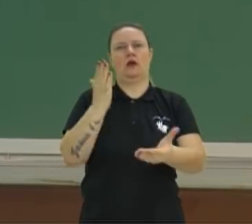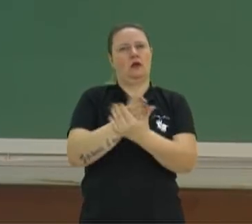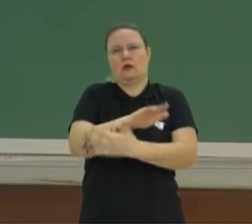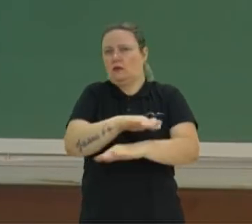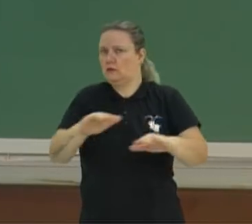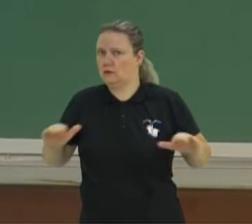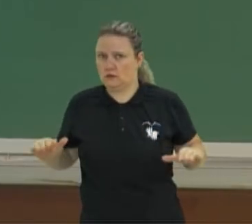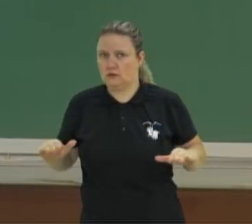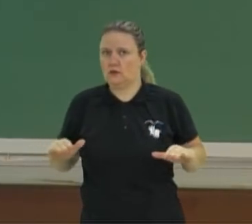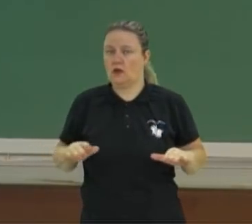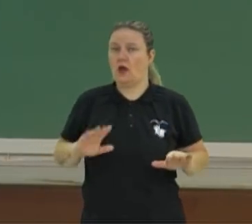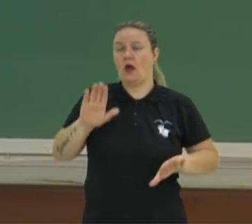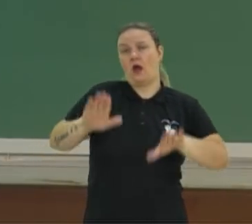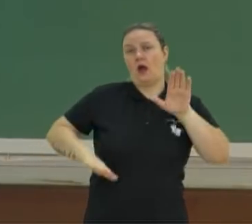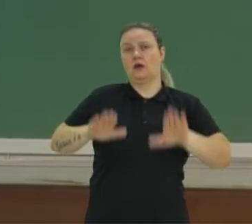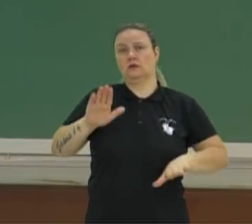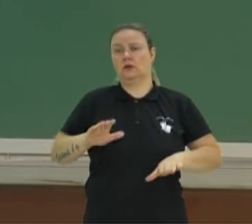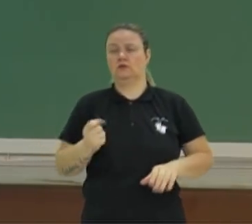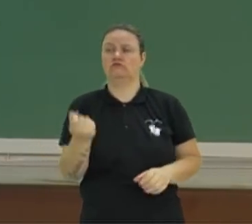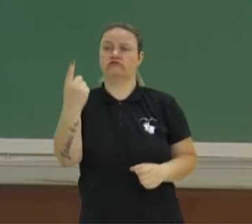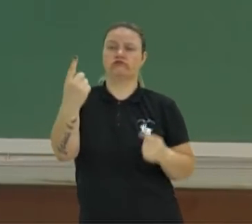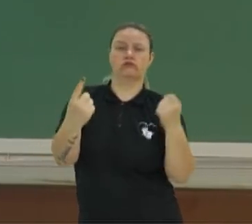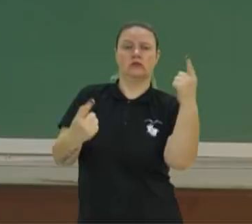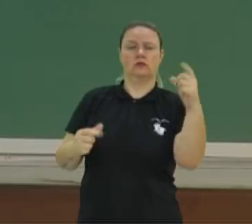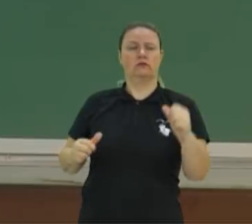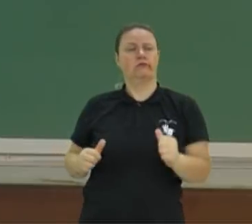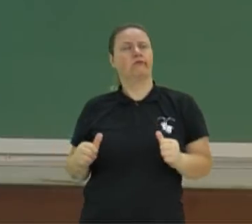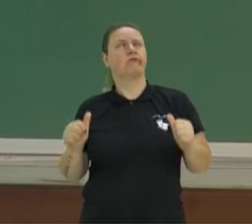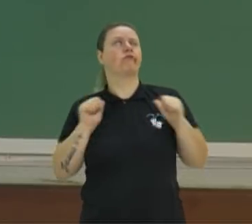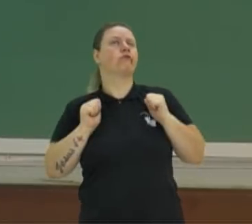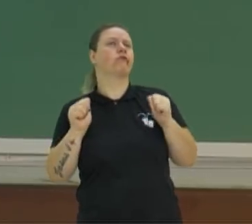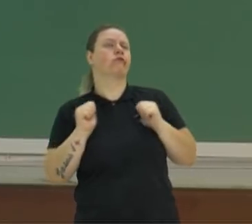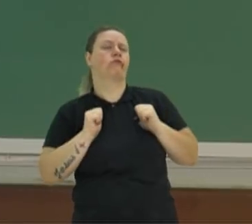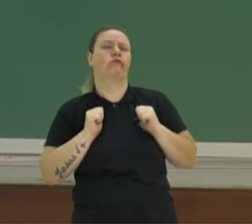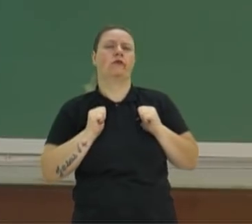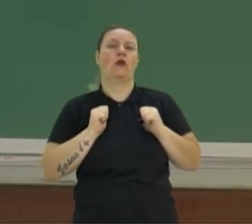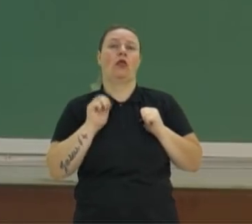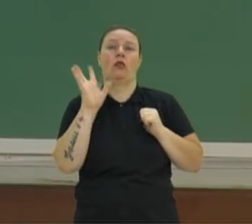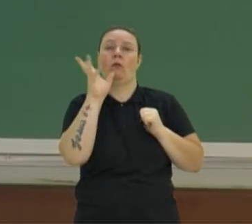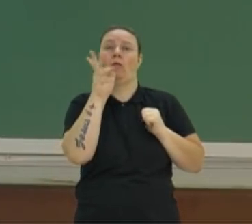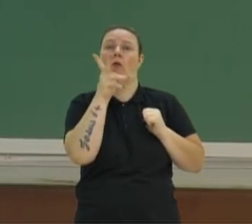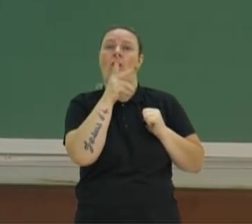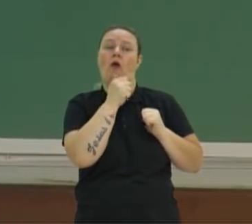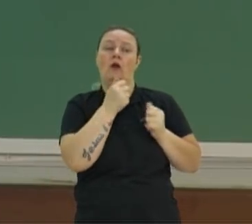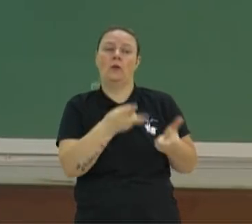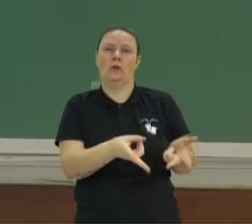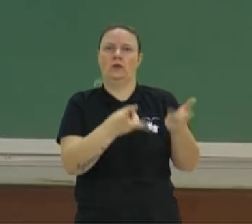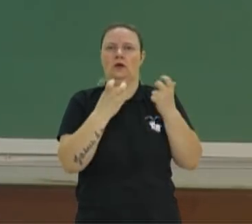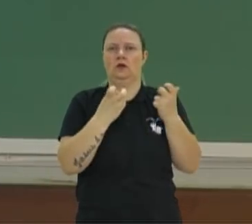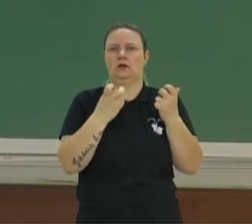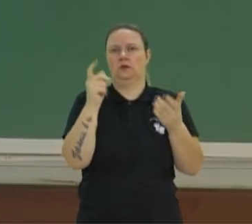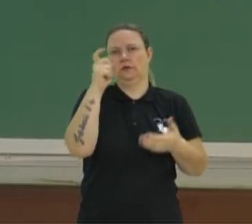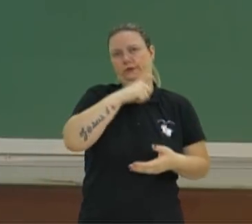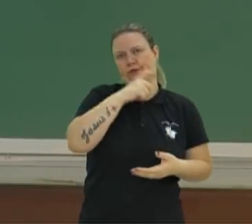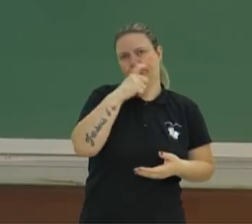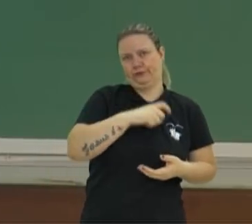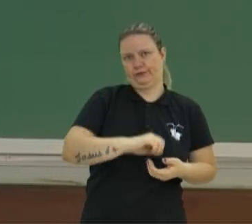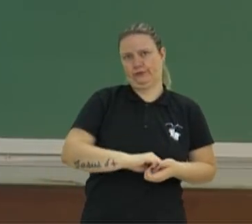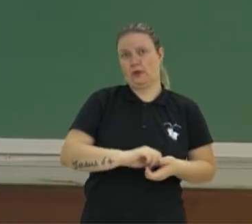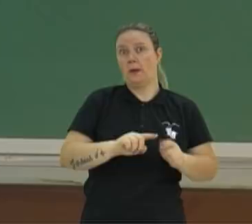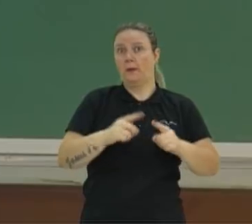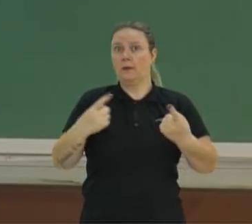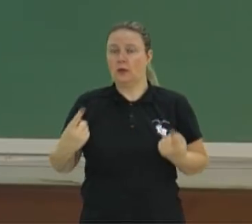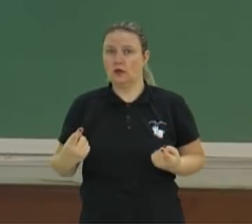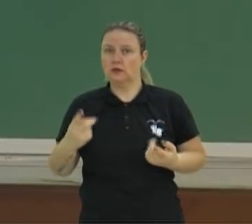desinformados, desavisados, podem demorar a perceber que a notícia é falsa. Mas sim, a notícia sempre